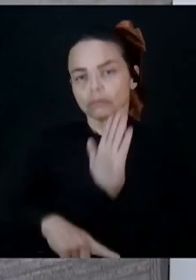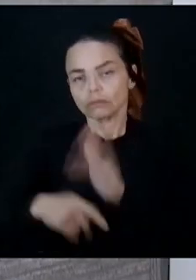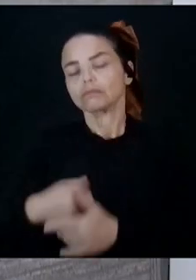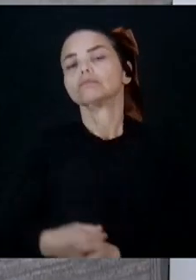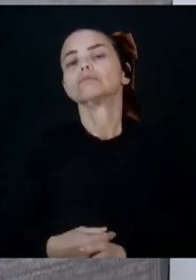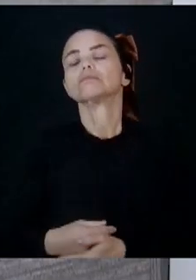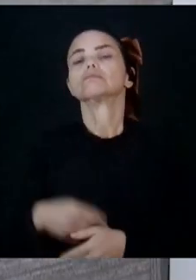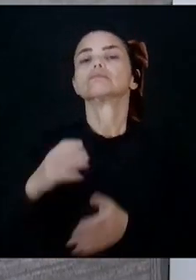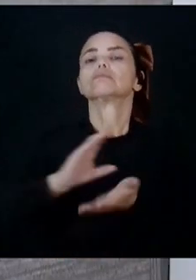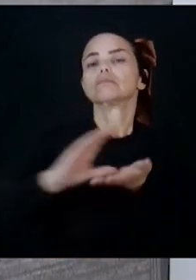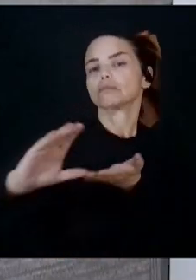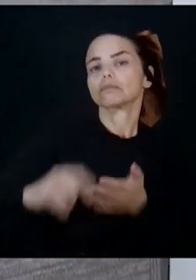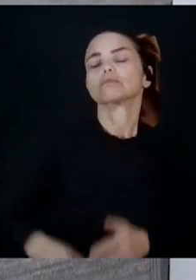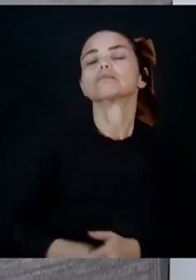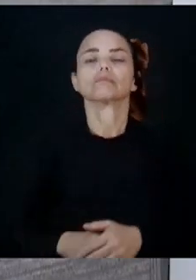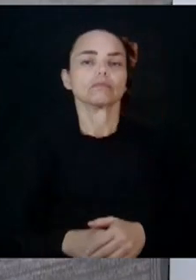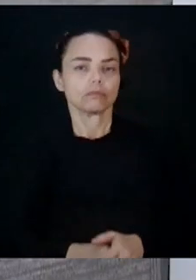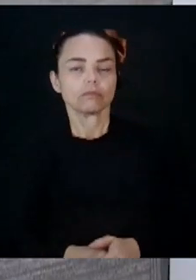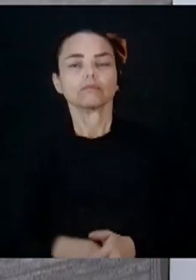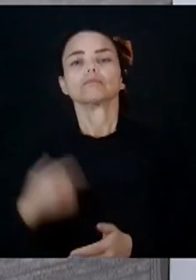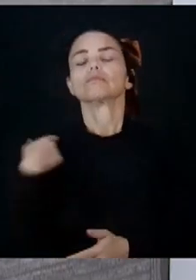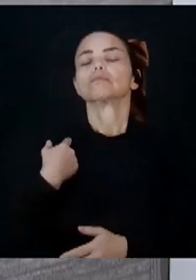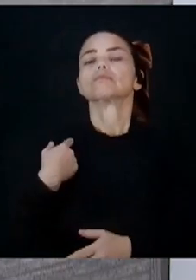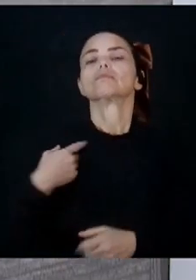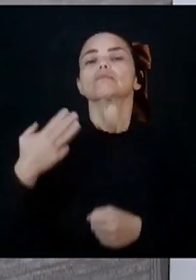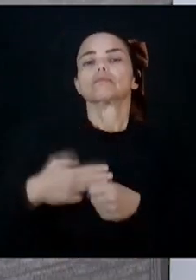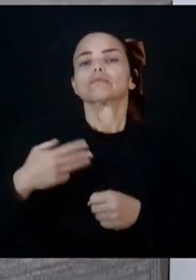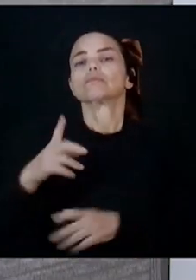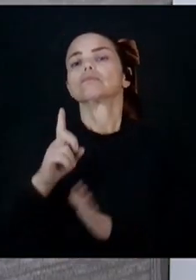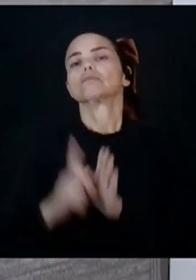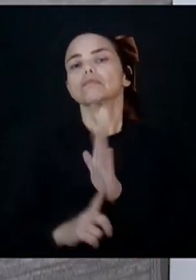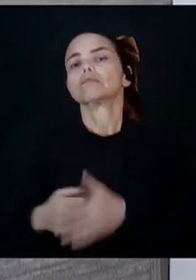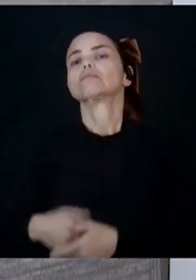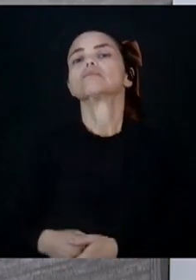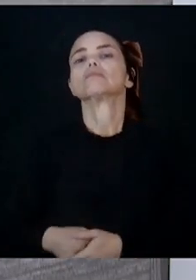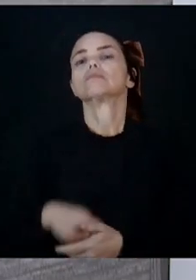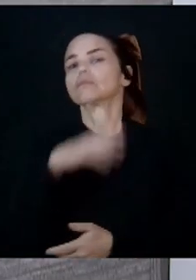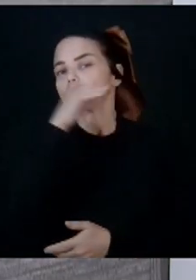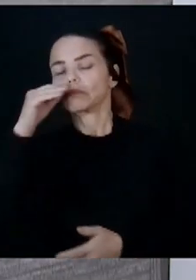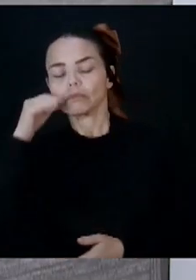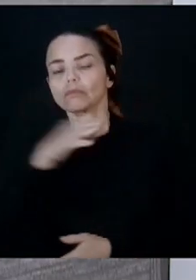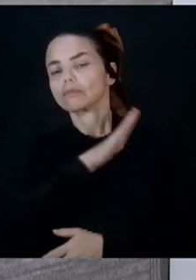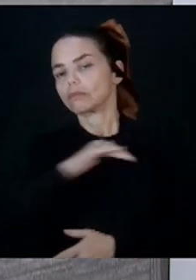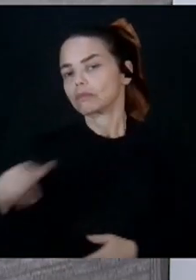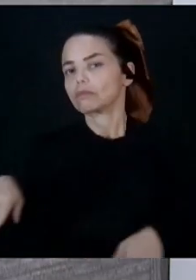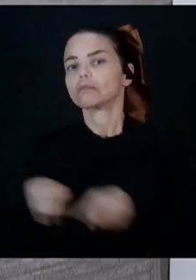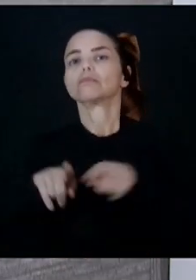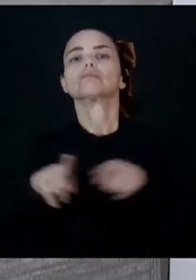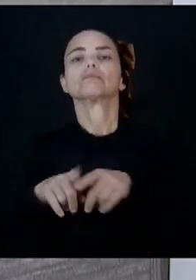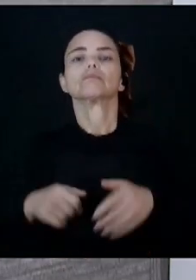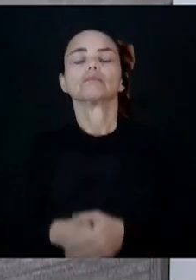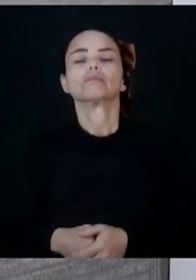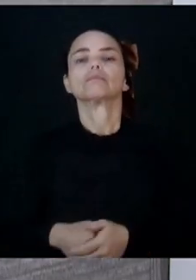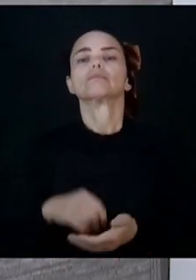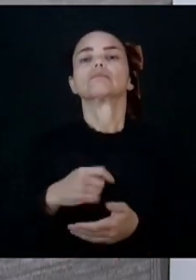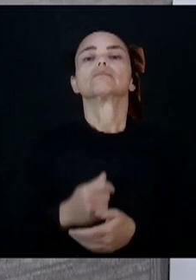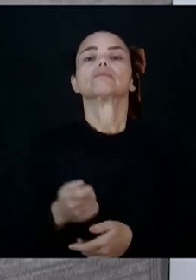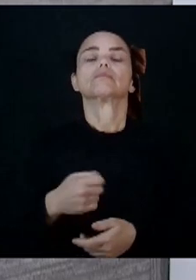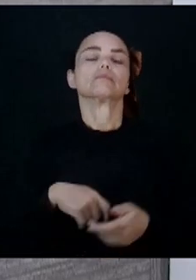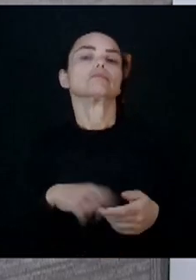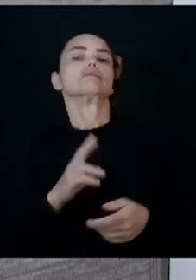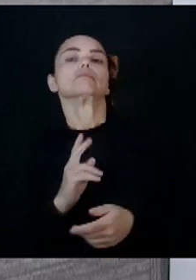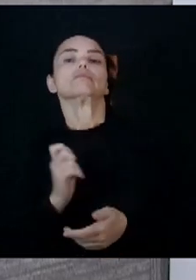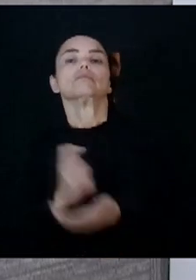recursos do Fundo Municipal dos Direitos da Criança e do Adolescente, também aí para o financiamento, Gabriel Castro, de